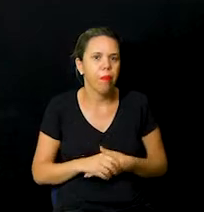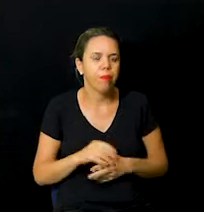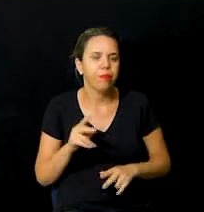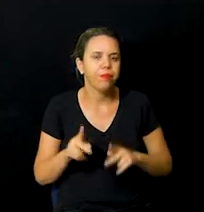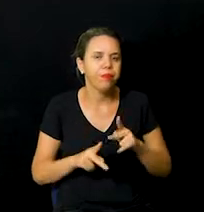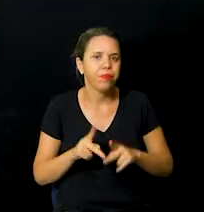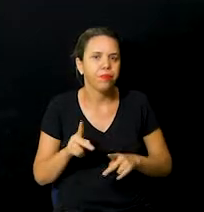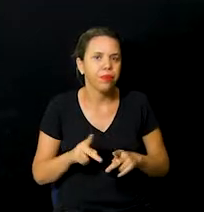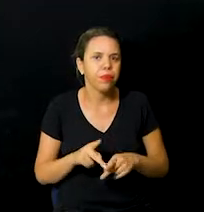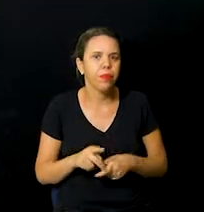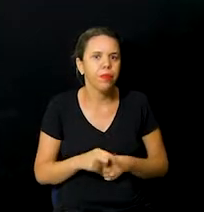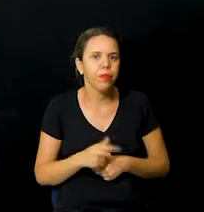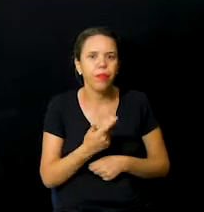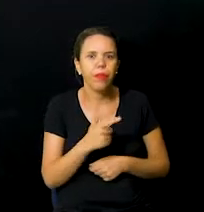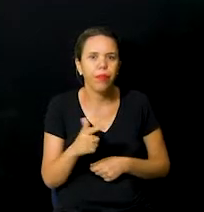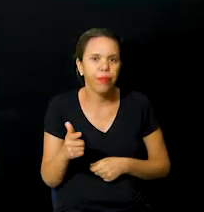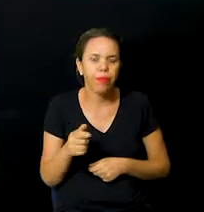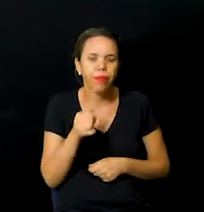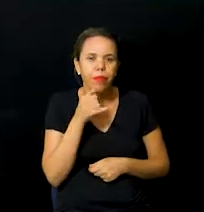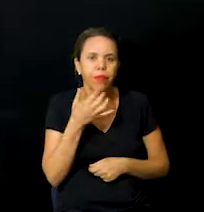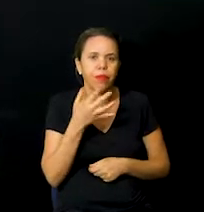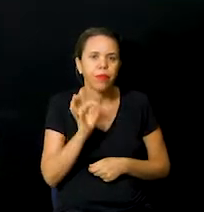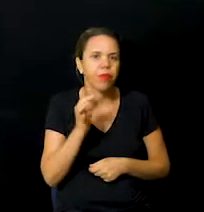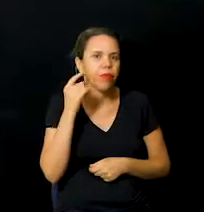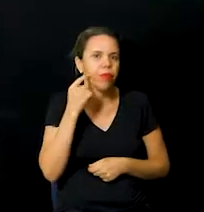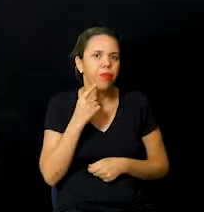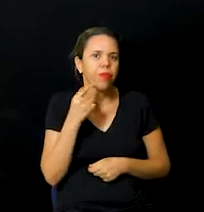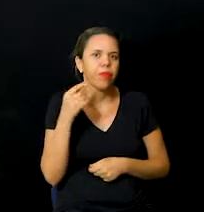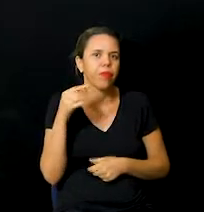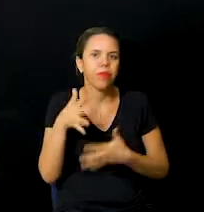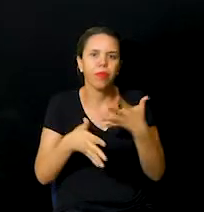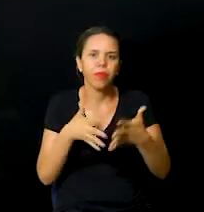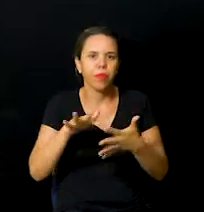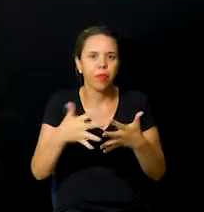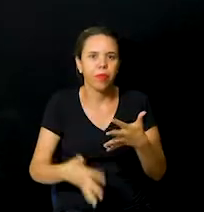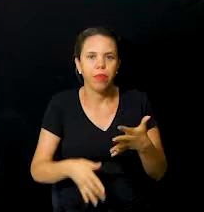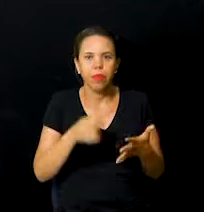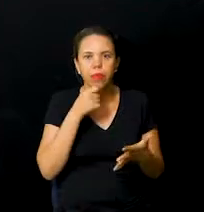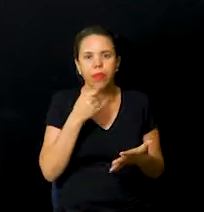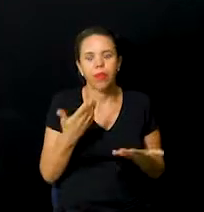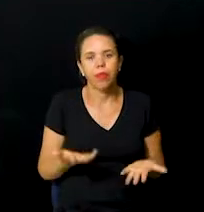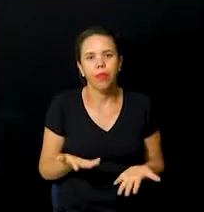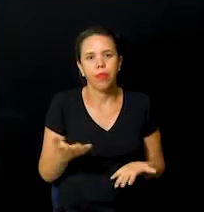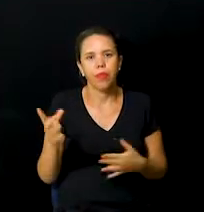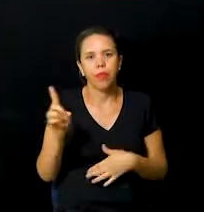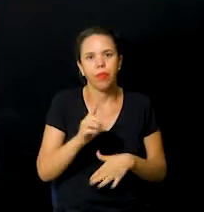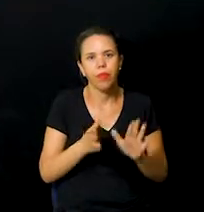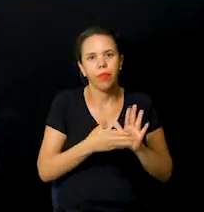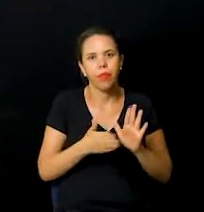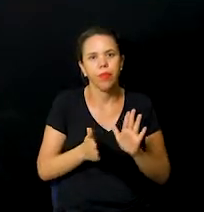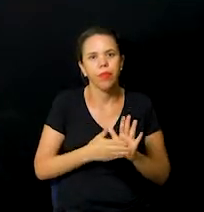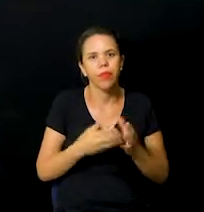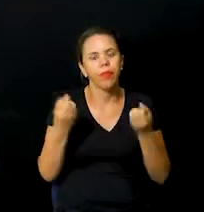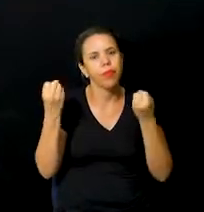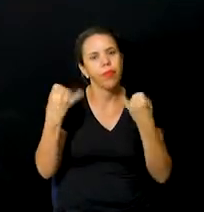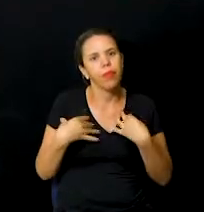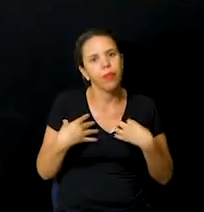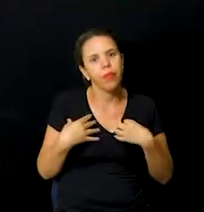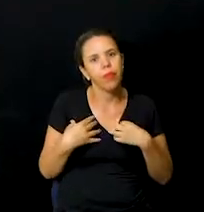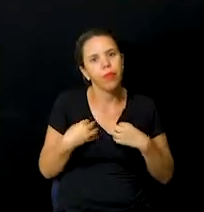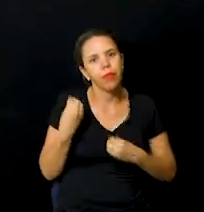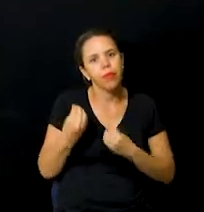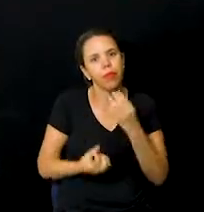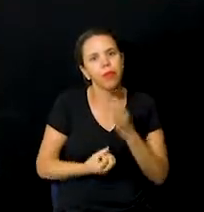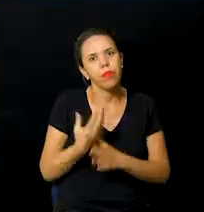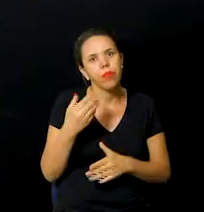muitas pessoas que não têm surdez não conhecem a língua brasileira de sinais. E aí vem você com essa proposta, me